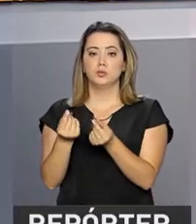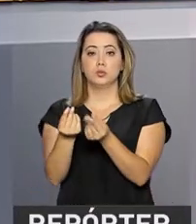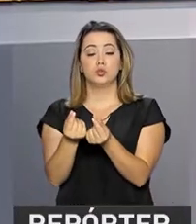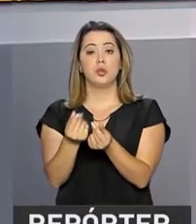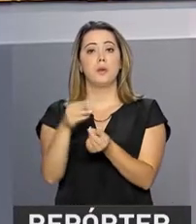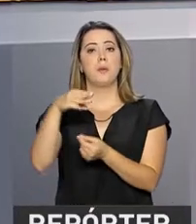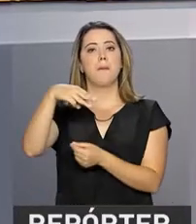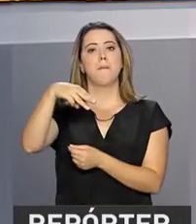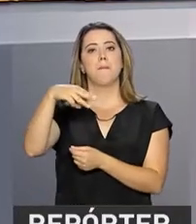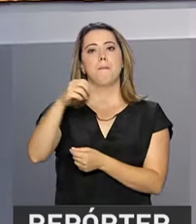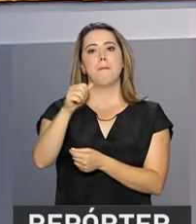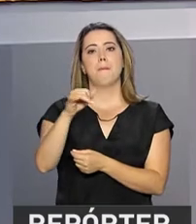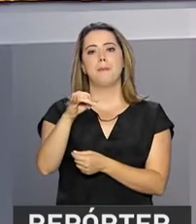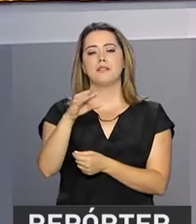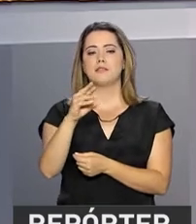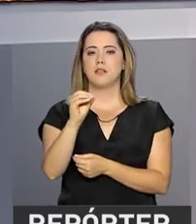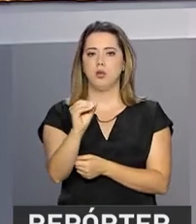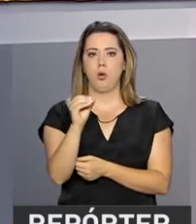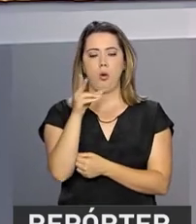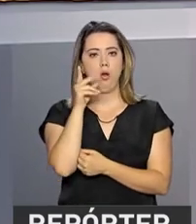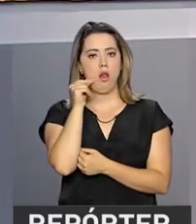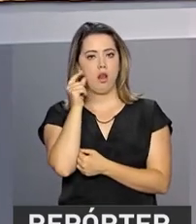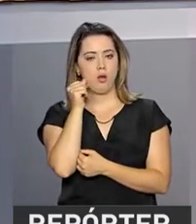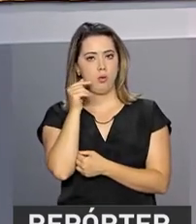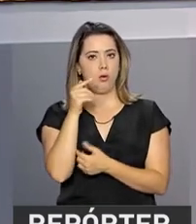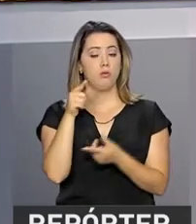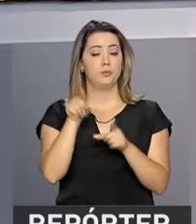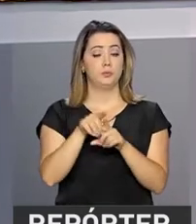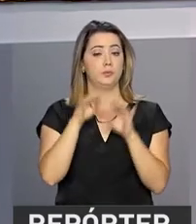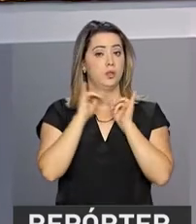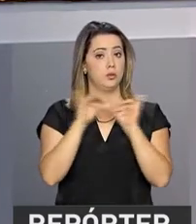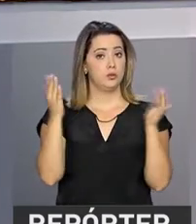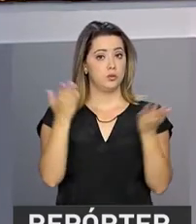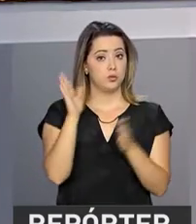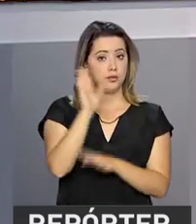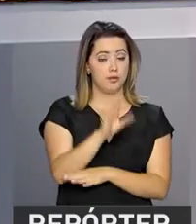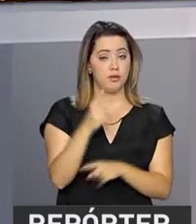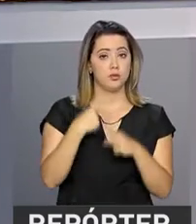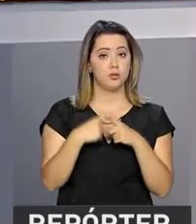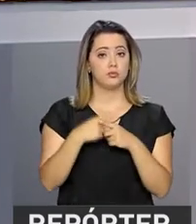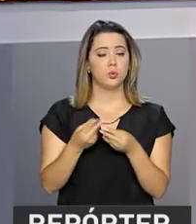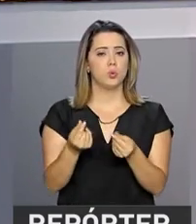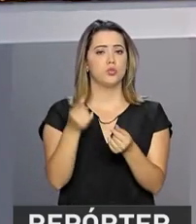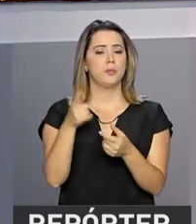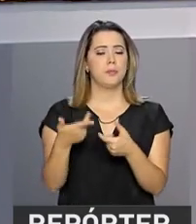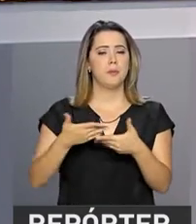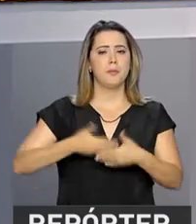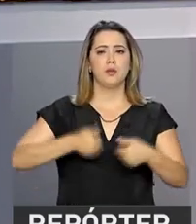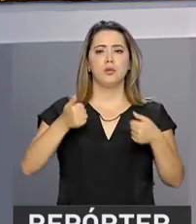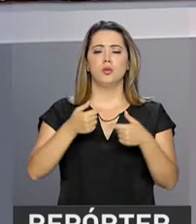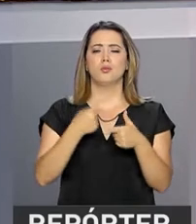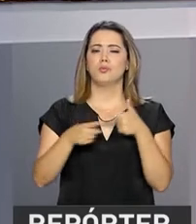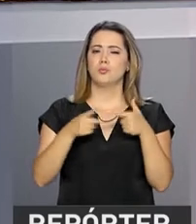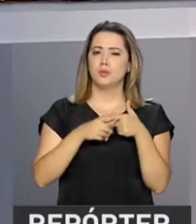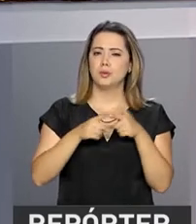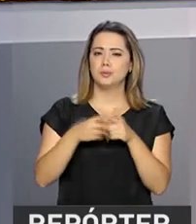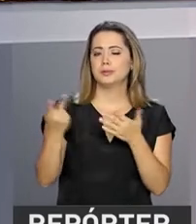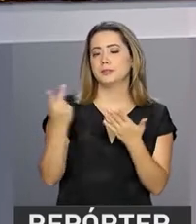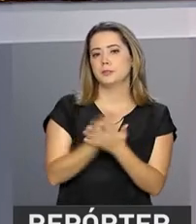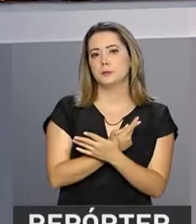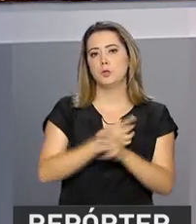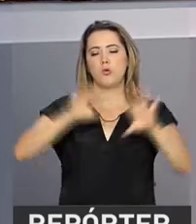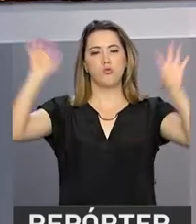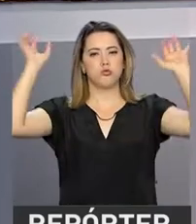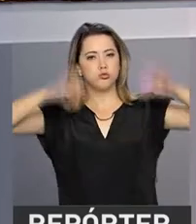cidade de maceió em alagoas o anúncio foi feito nesta tarde o dinheiro vai ser utilizado para recuperar os estragos causados